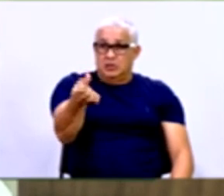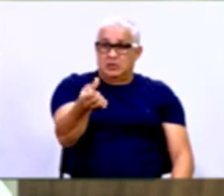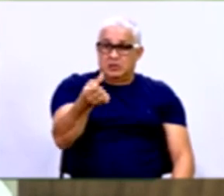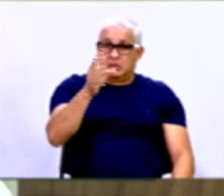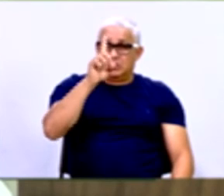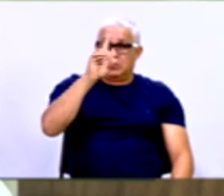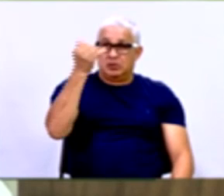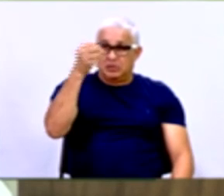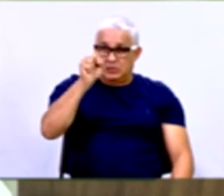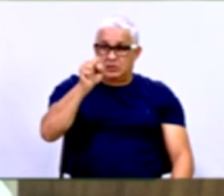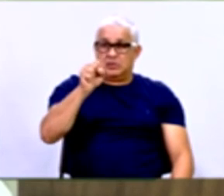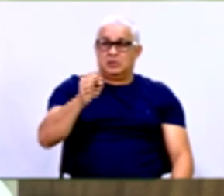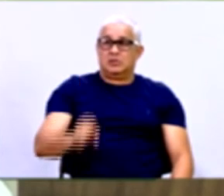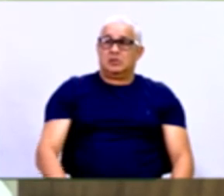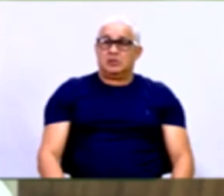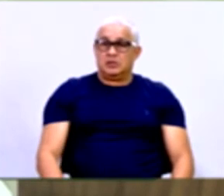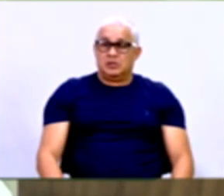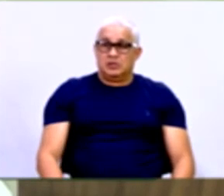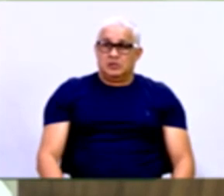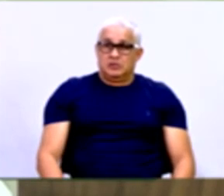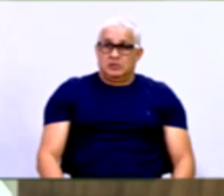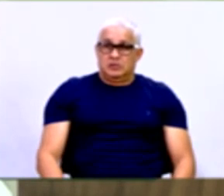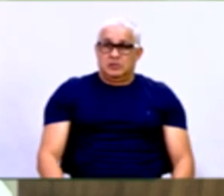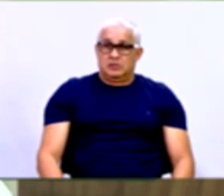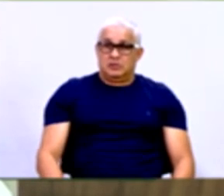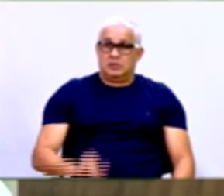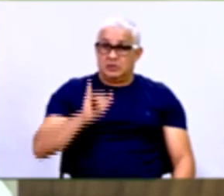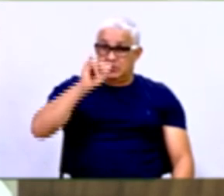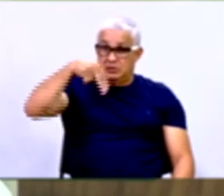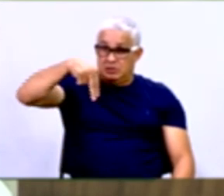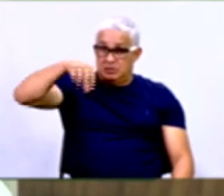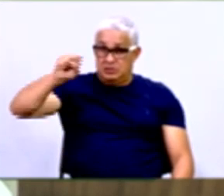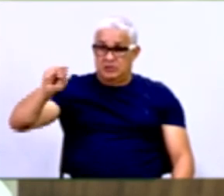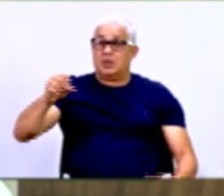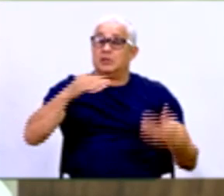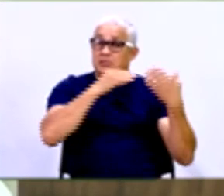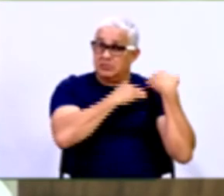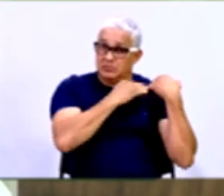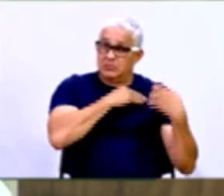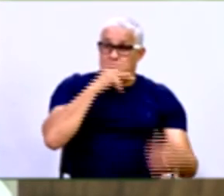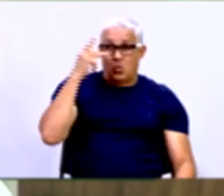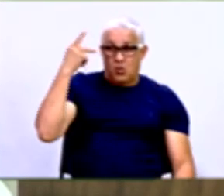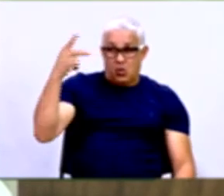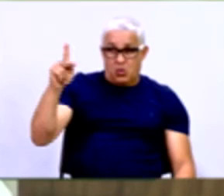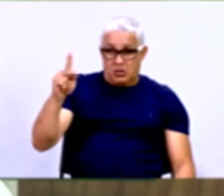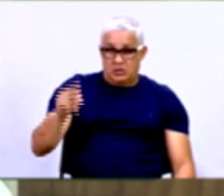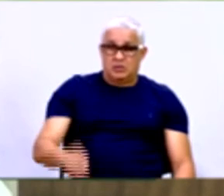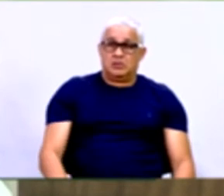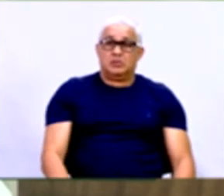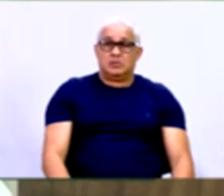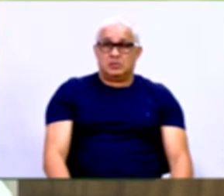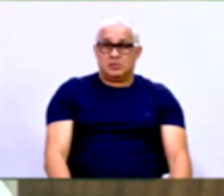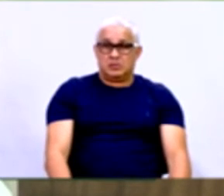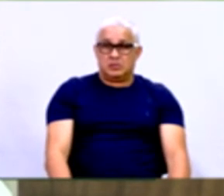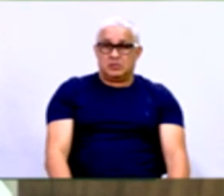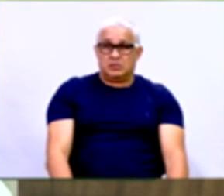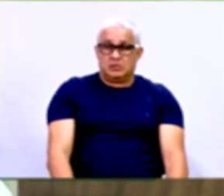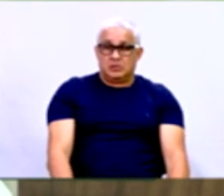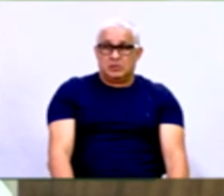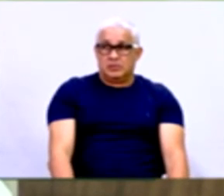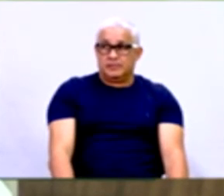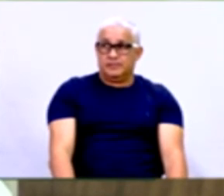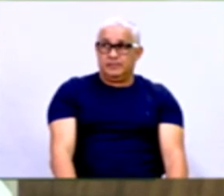em diante, é que a Previdência começará a custear esse benefício do empregado.